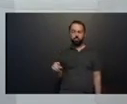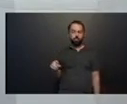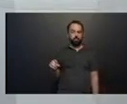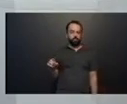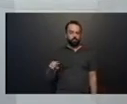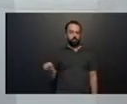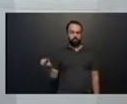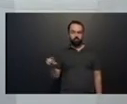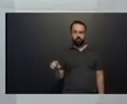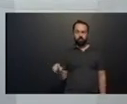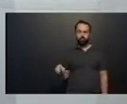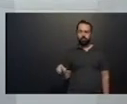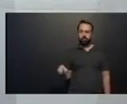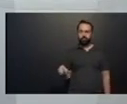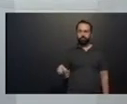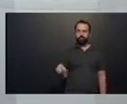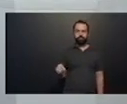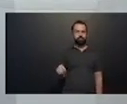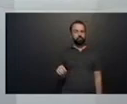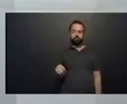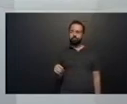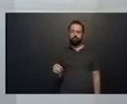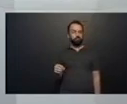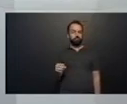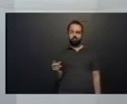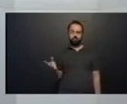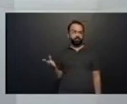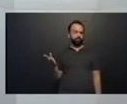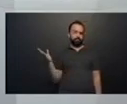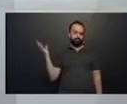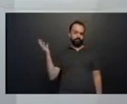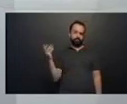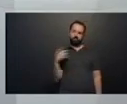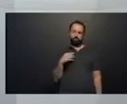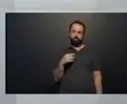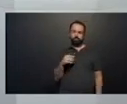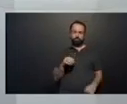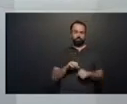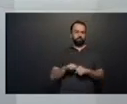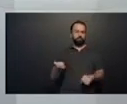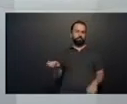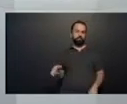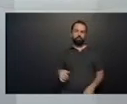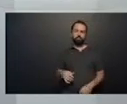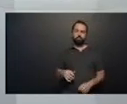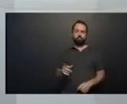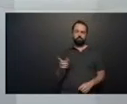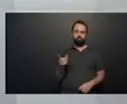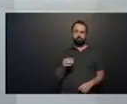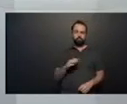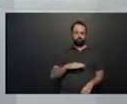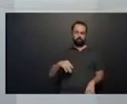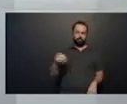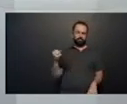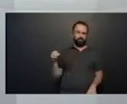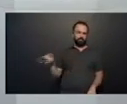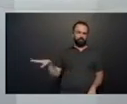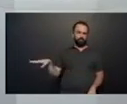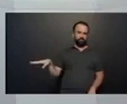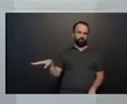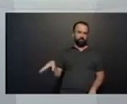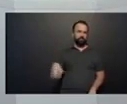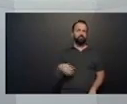20. Nunca que nós podemos somar o 15 com o 5. Né? Essa alternativa está para